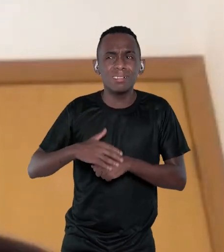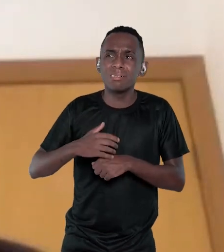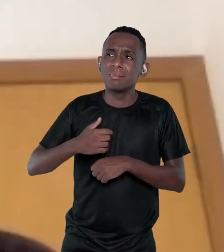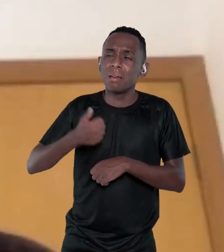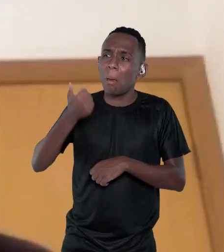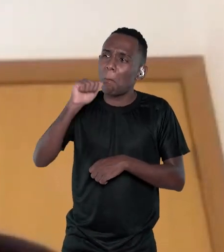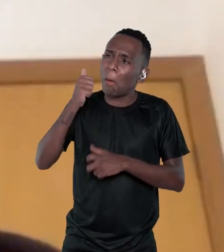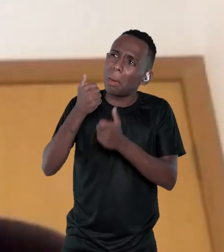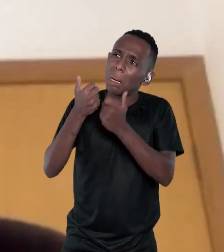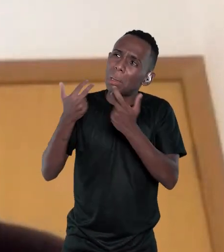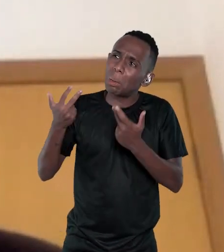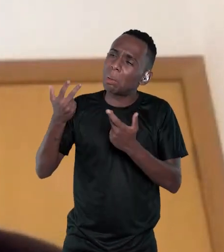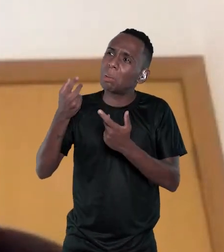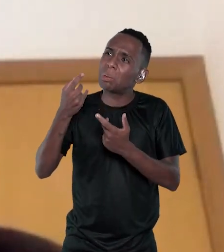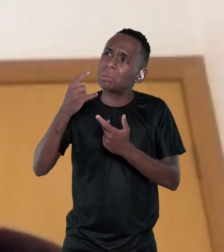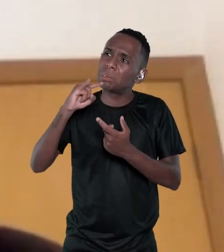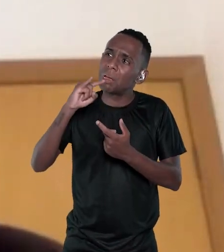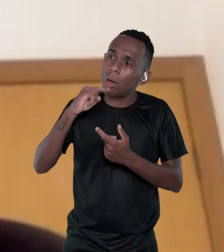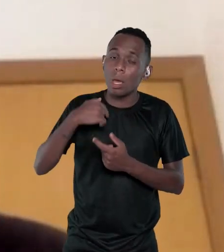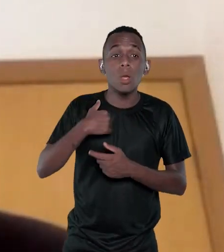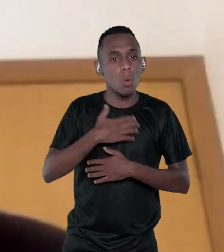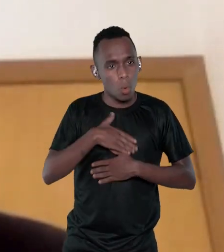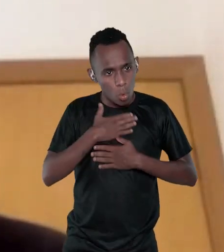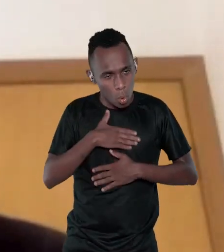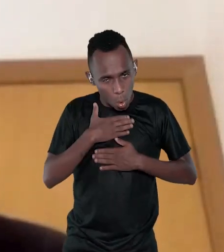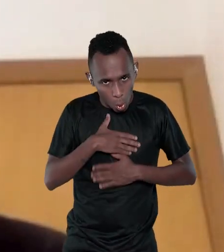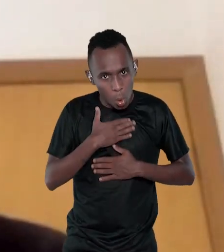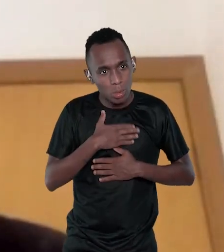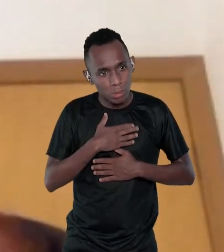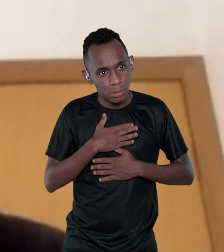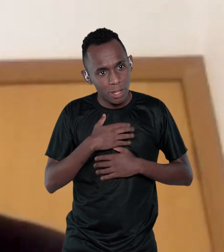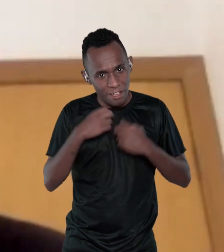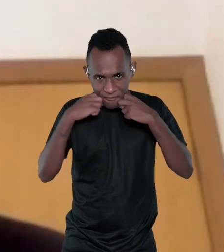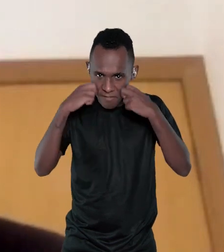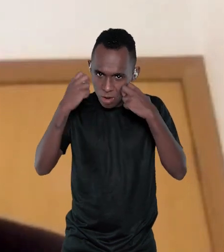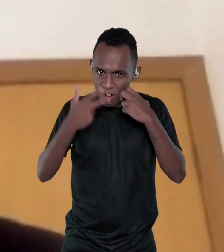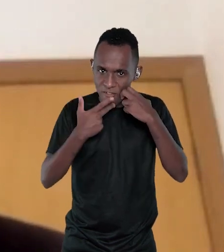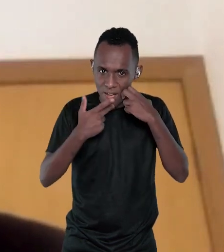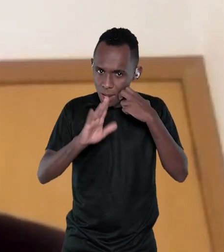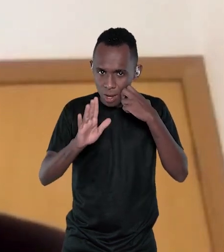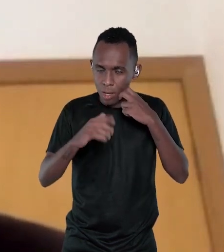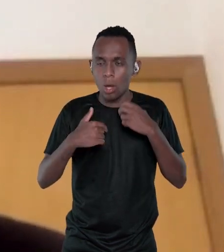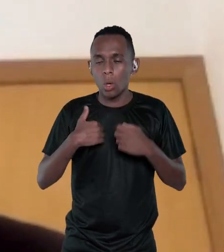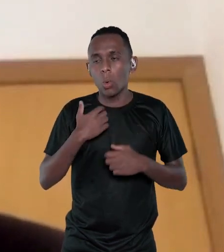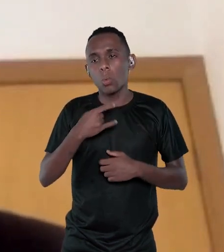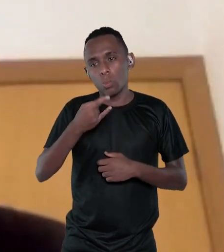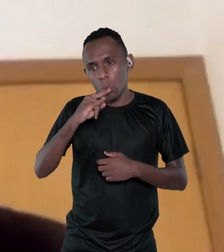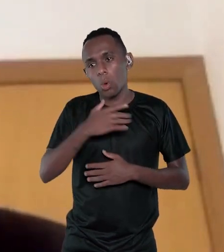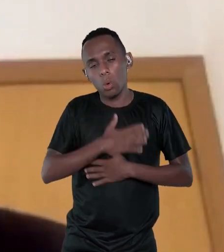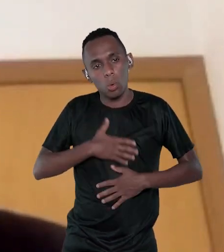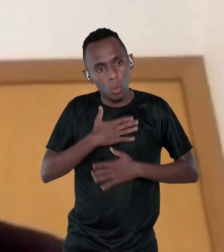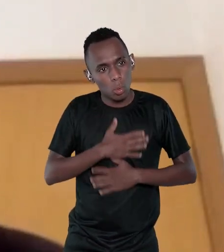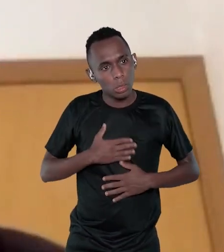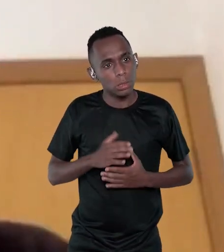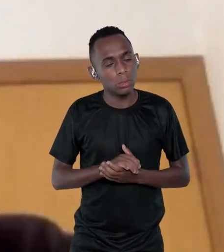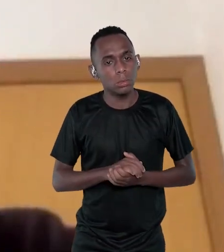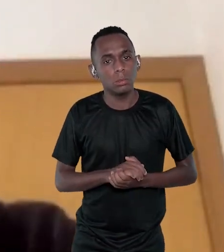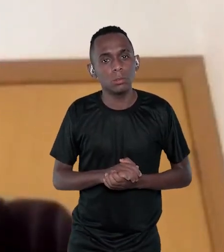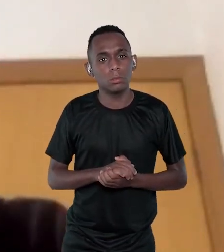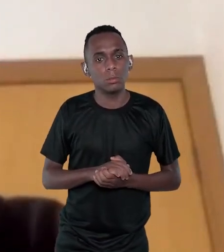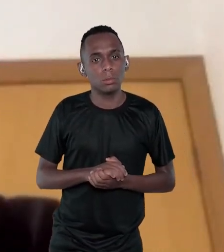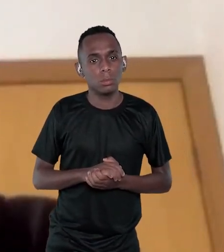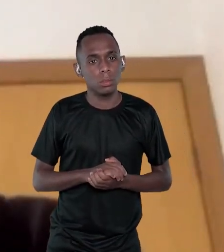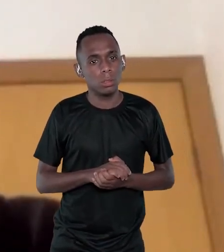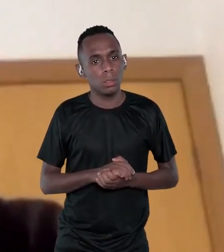e estava tomando alguma coisa alcoólica que eu gosto, não